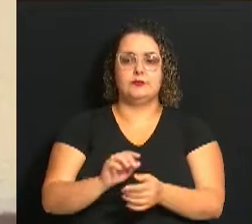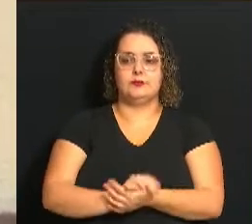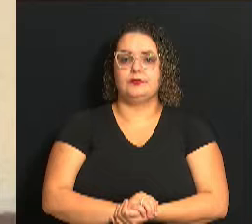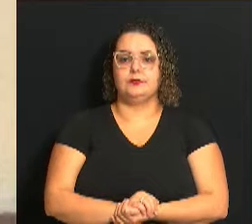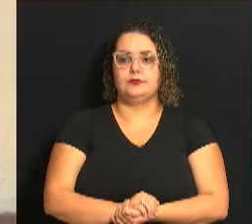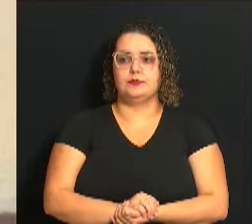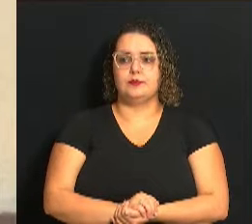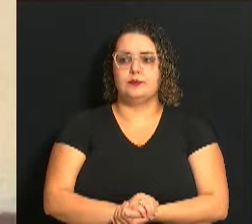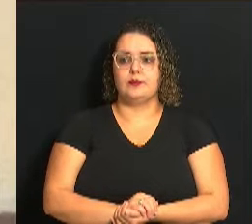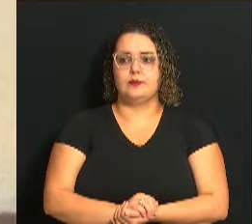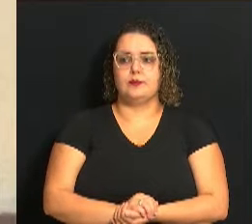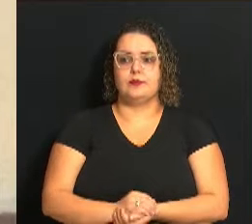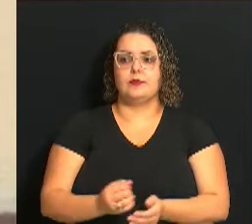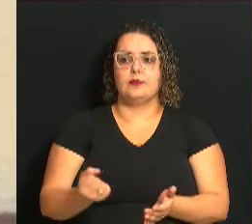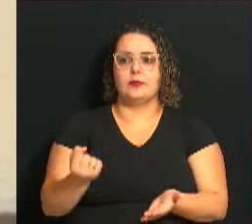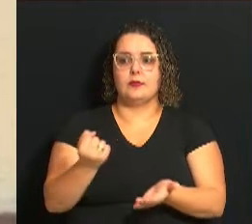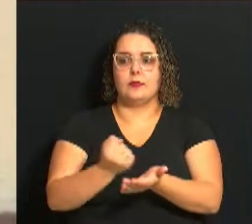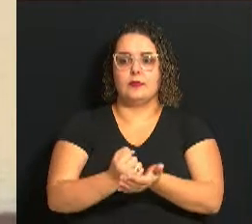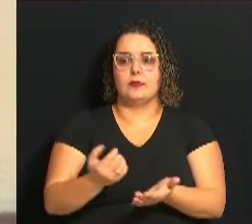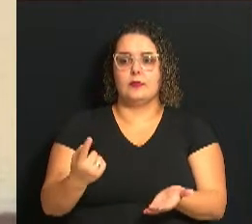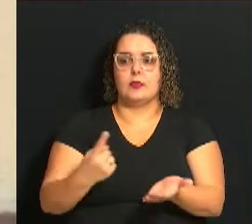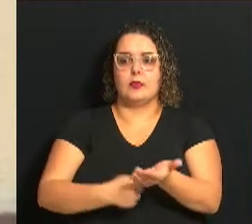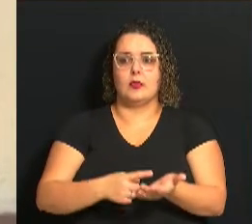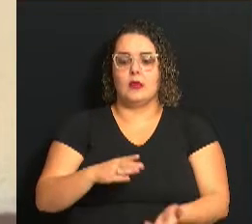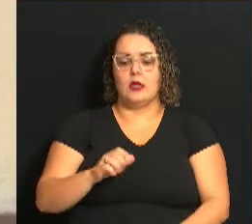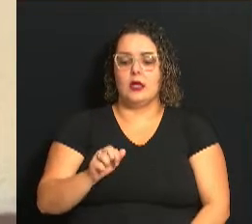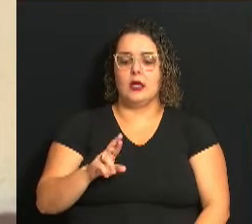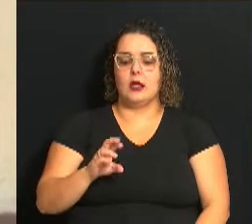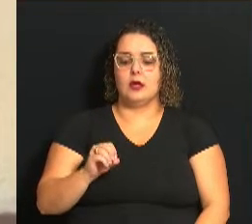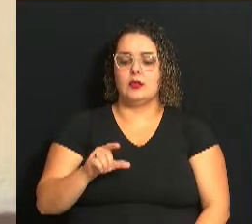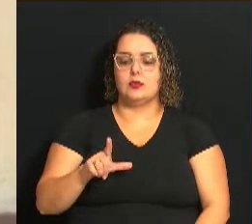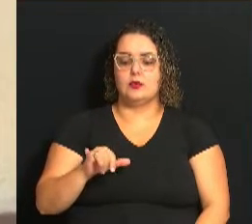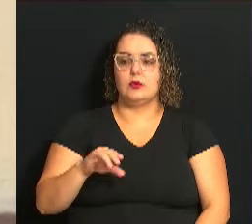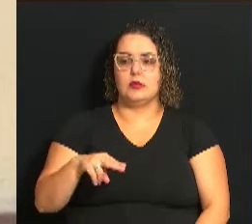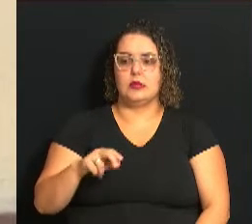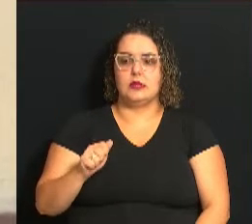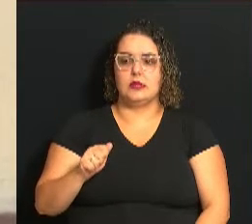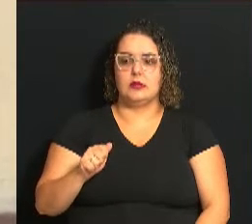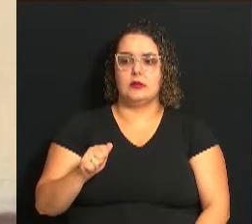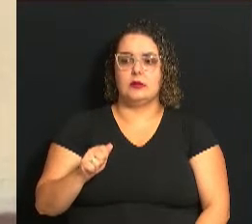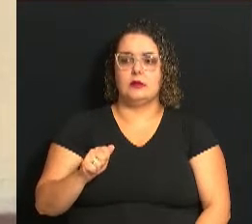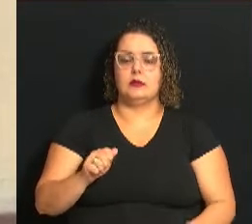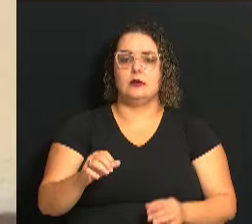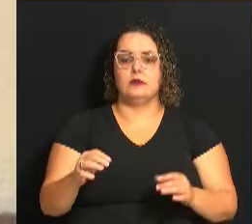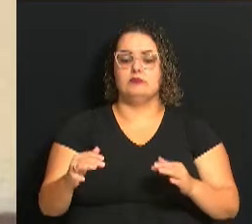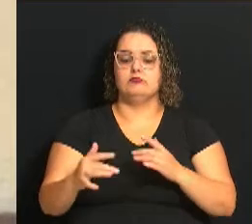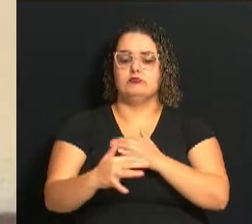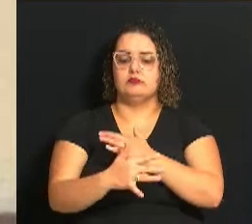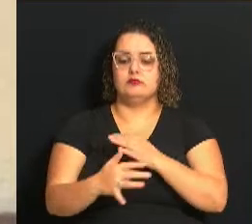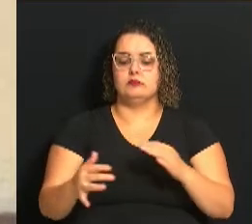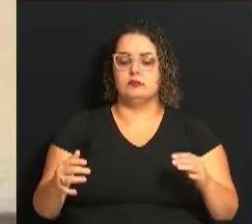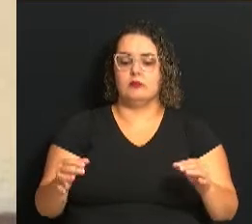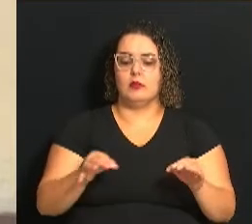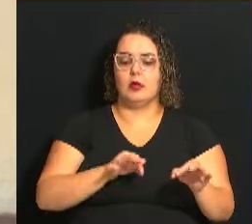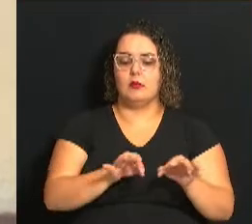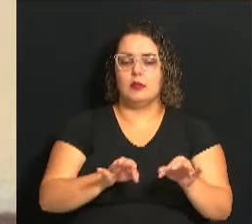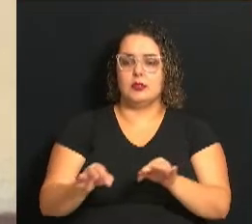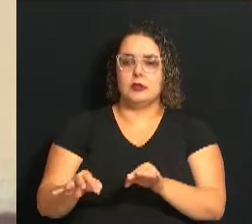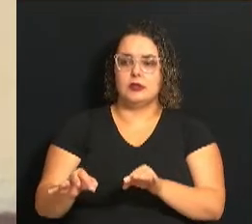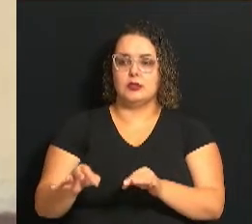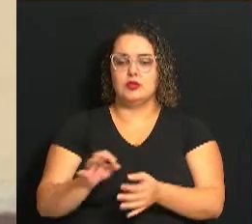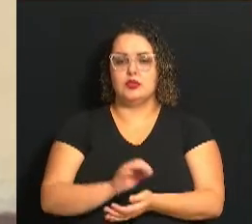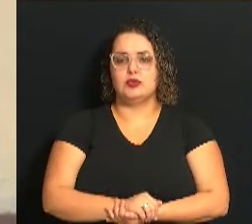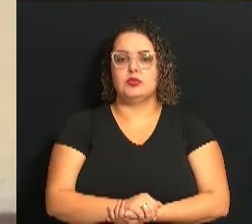da secretária municipal, a Carolina Baracate, da Secretaria Municipal de Planejamento e Urbanismo. Agradeço também